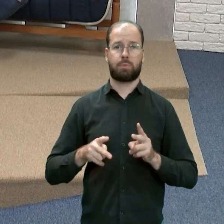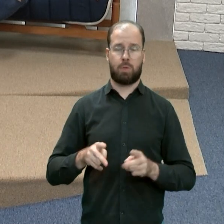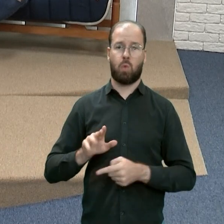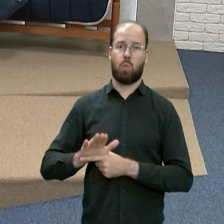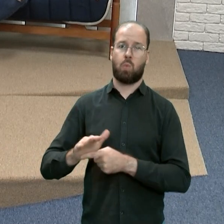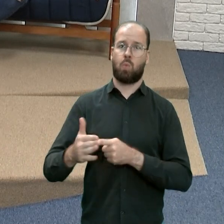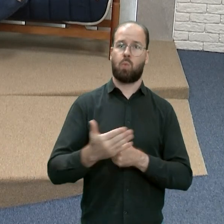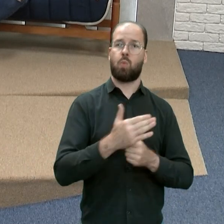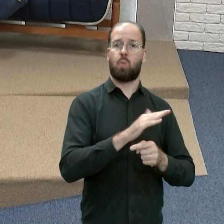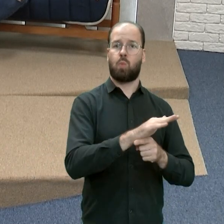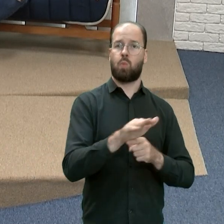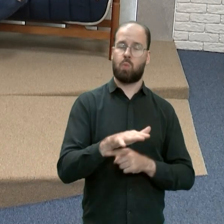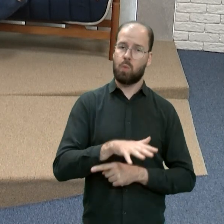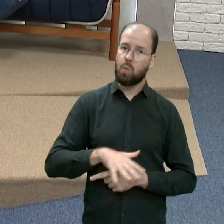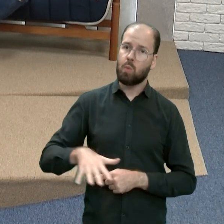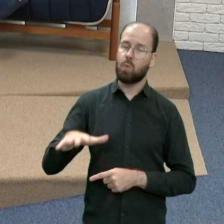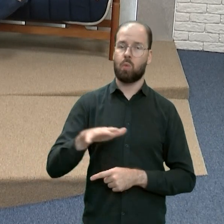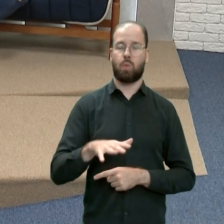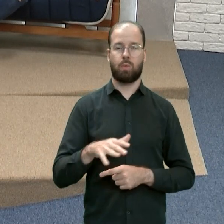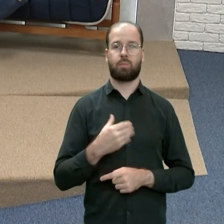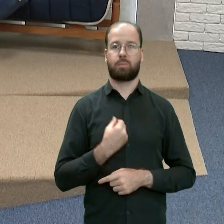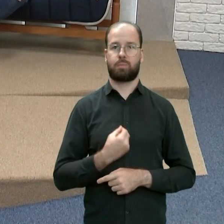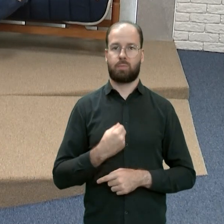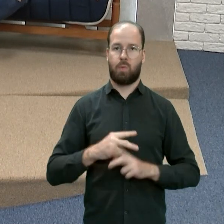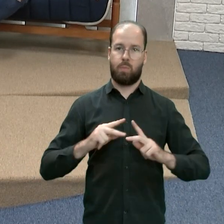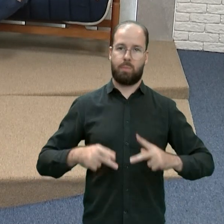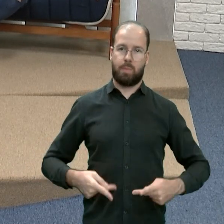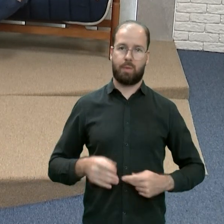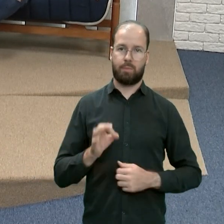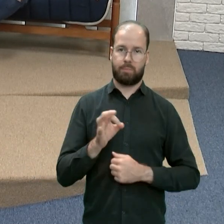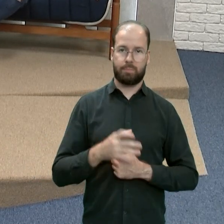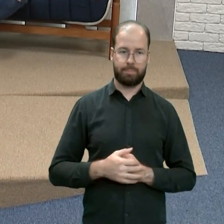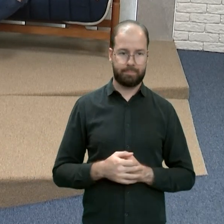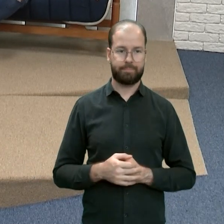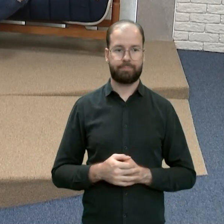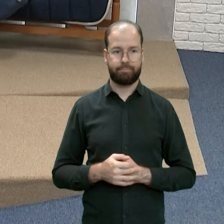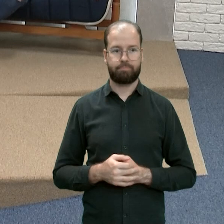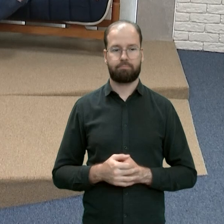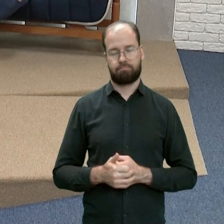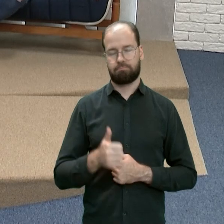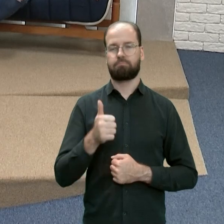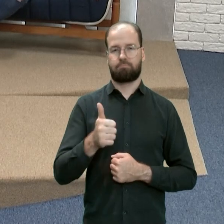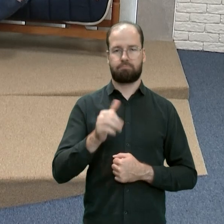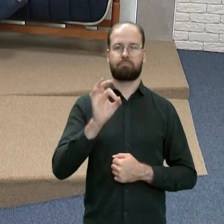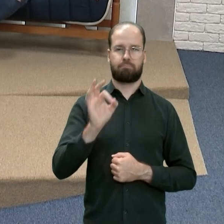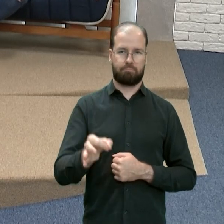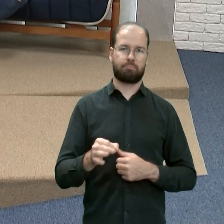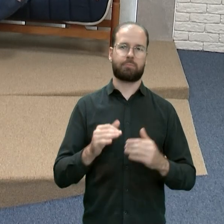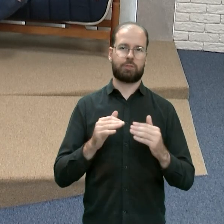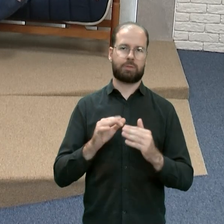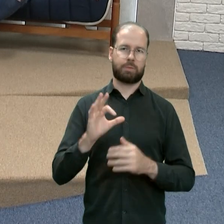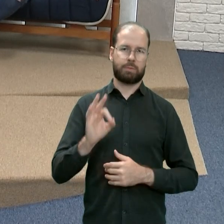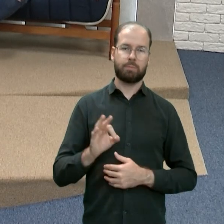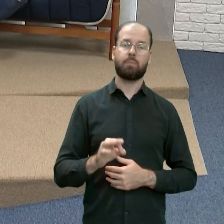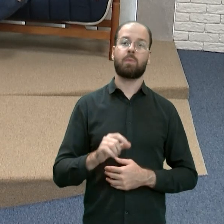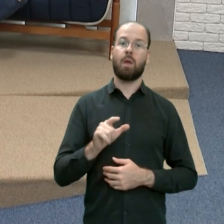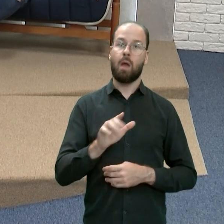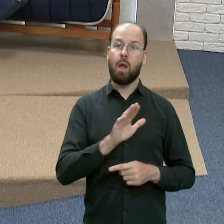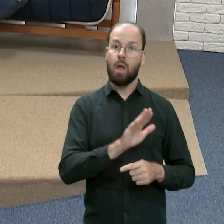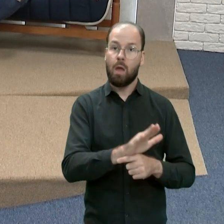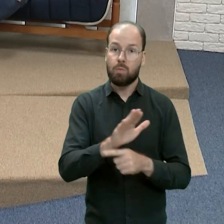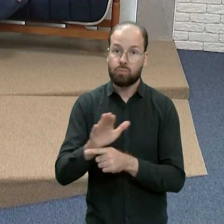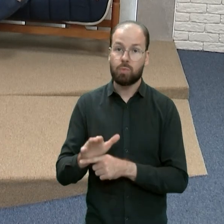condição melhor para essa sobrevivência do ser humano, né? Com certeza. Acho que não só essa questão de contribuir com o meio